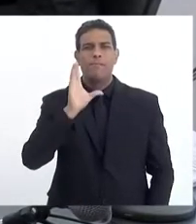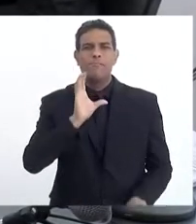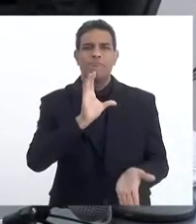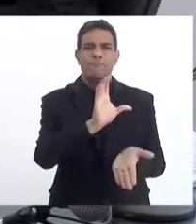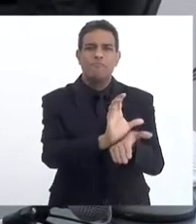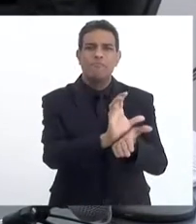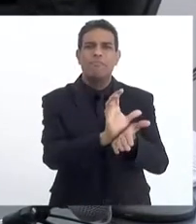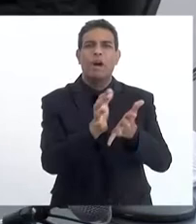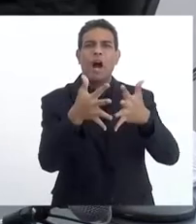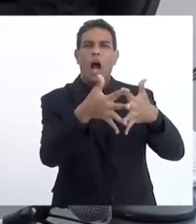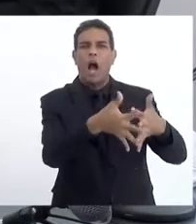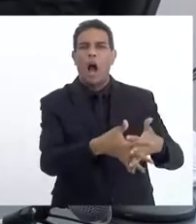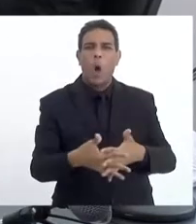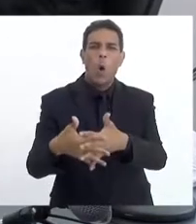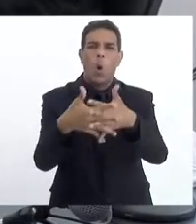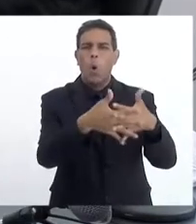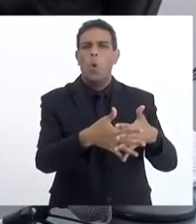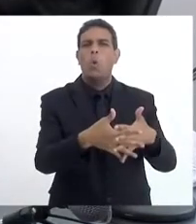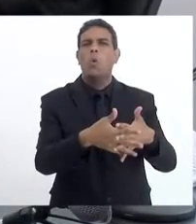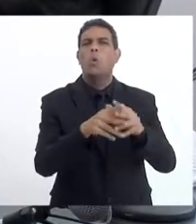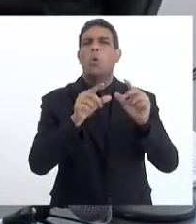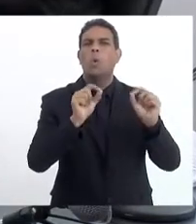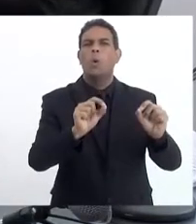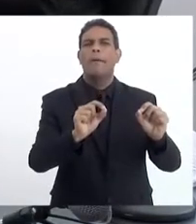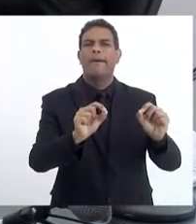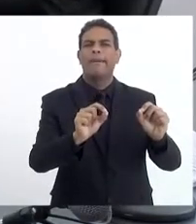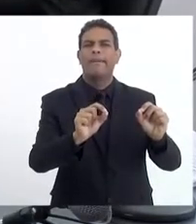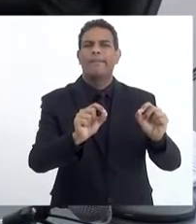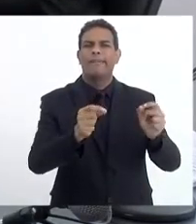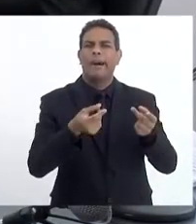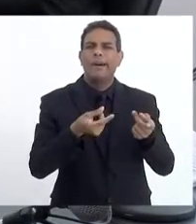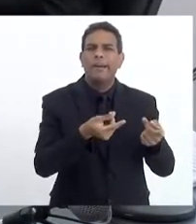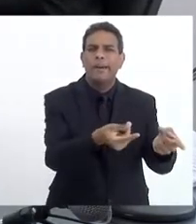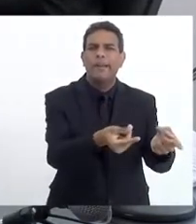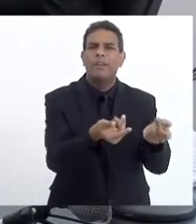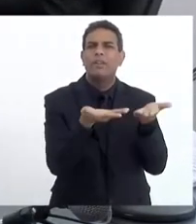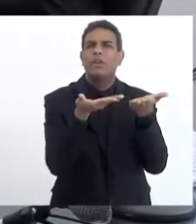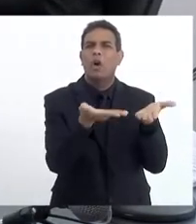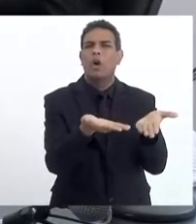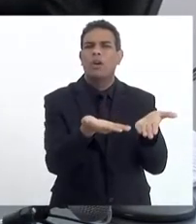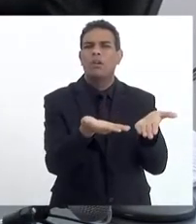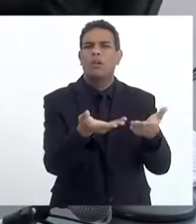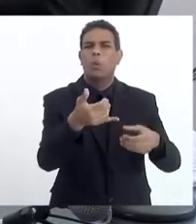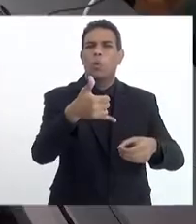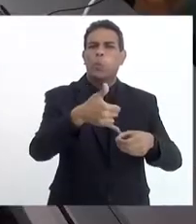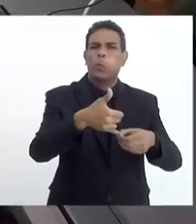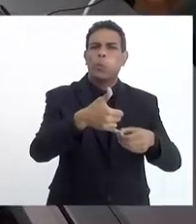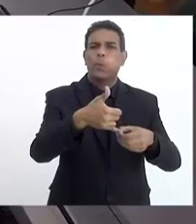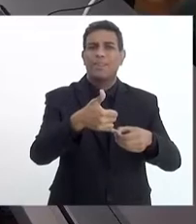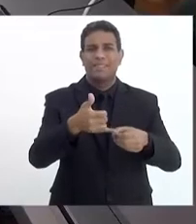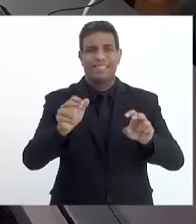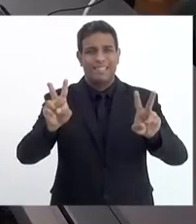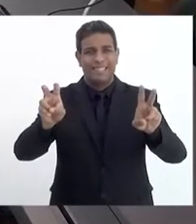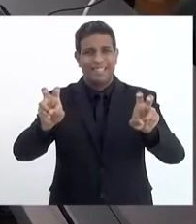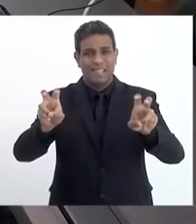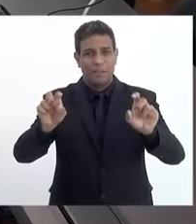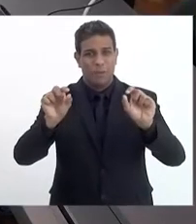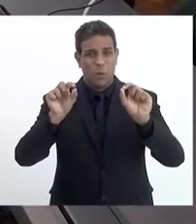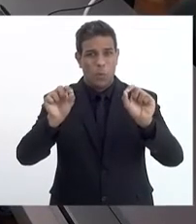com determinada vida útil vencida. E tratar desse tema assim de uma